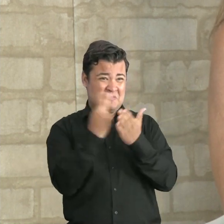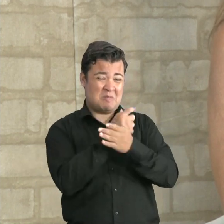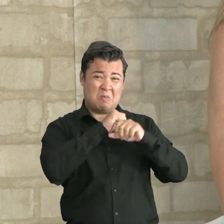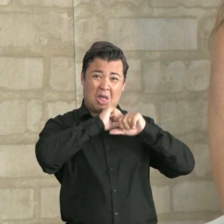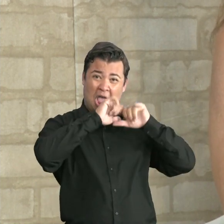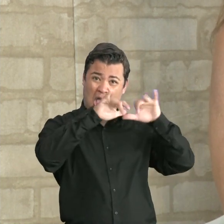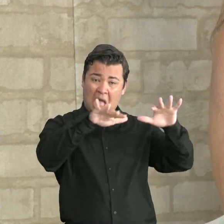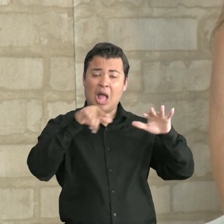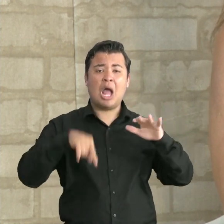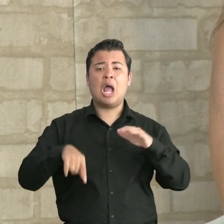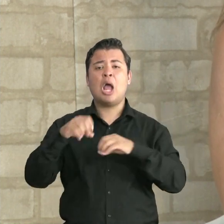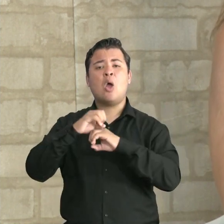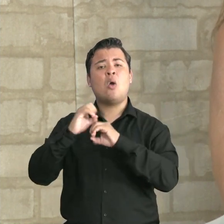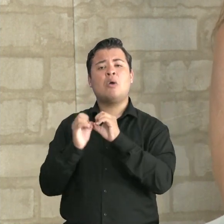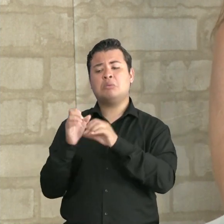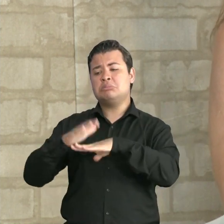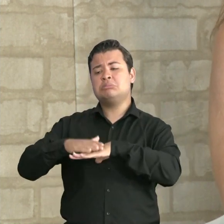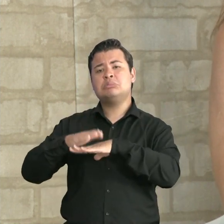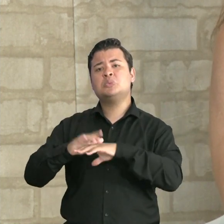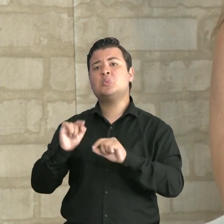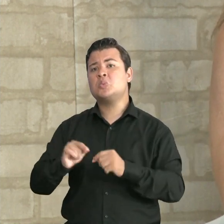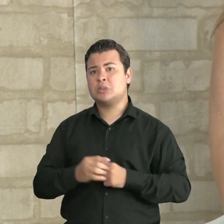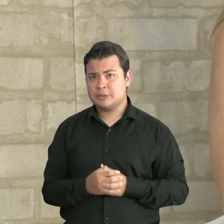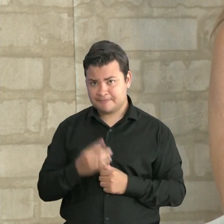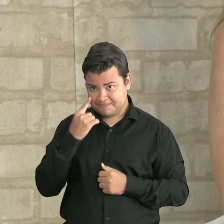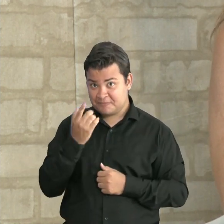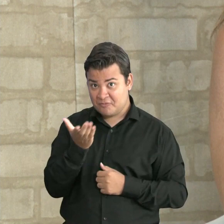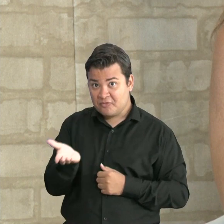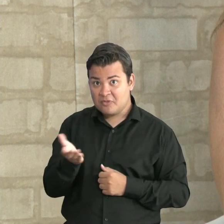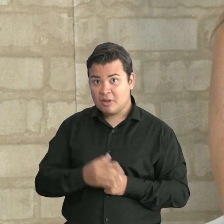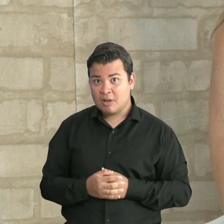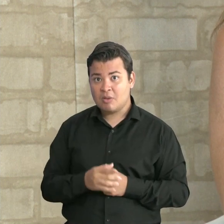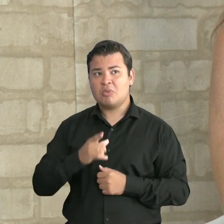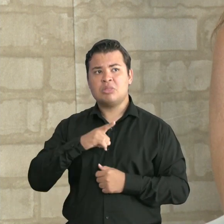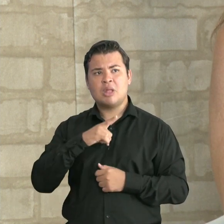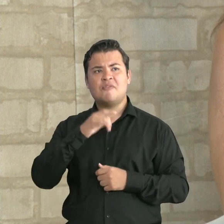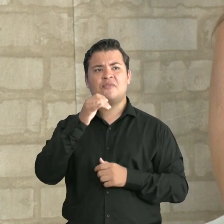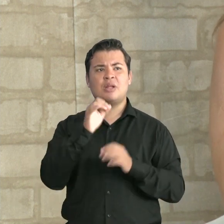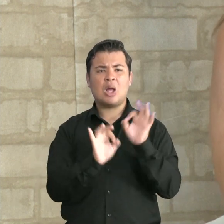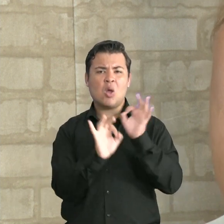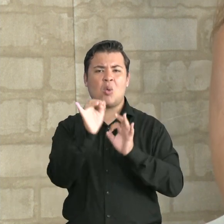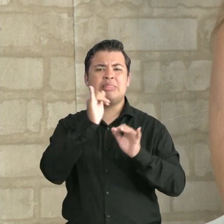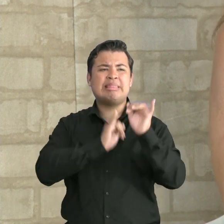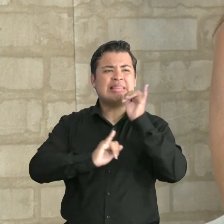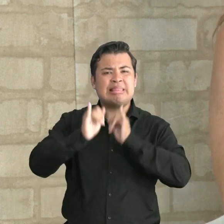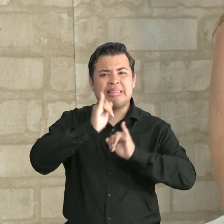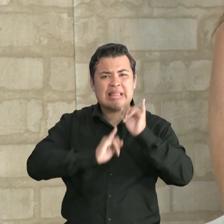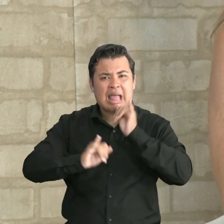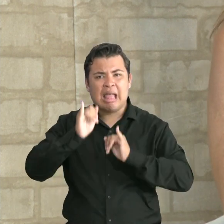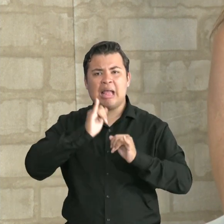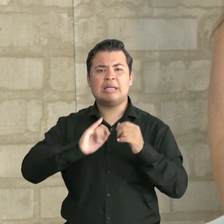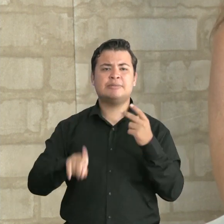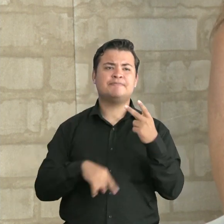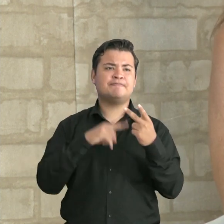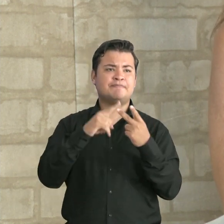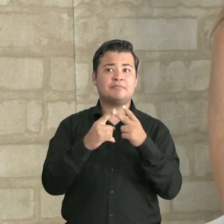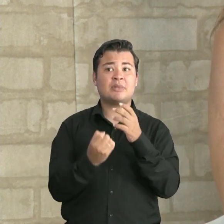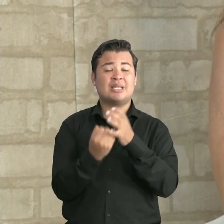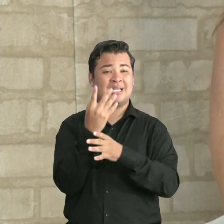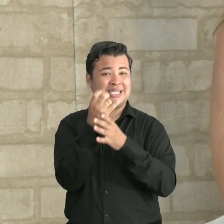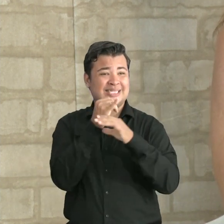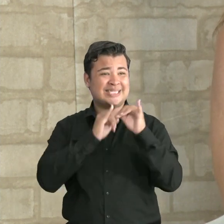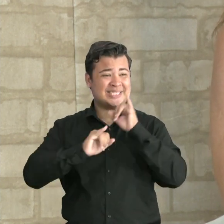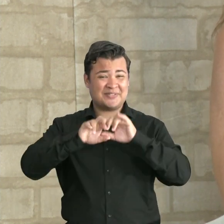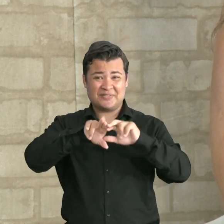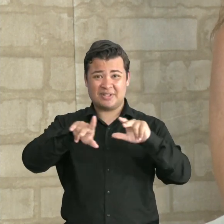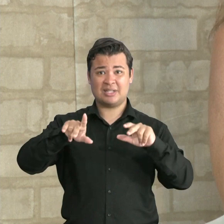a UFG em particular, a contribuição do ponto de vista de testes, né, criação aí de testes. Nós temos